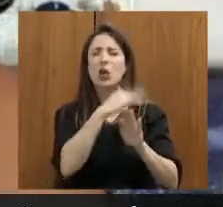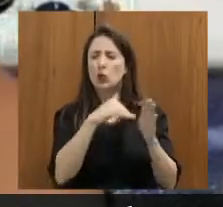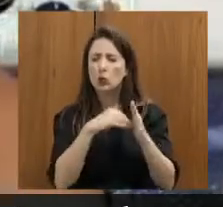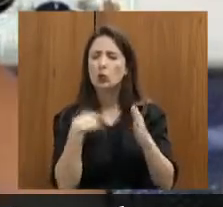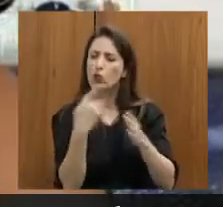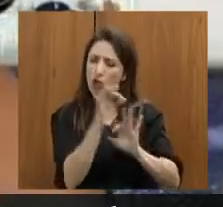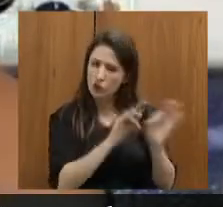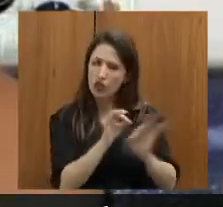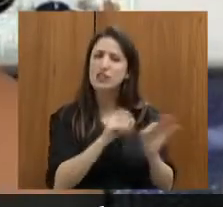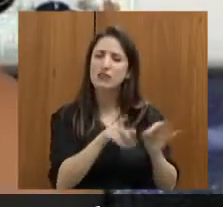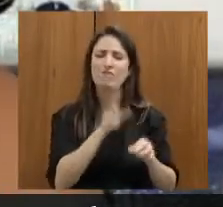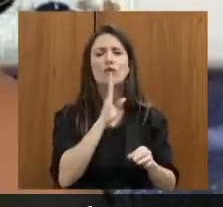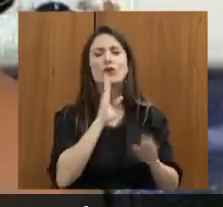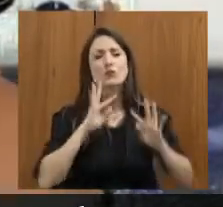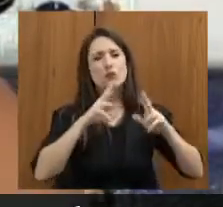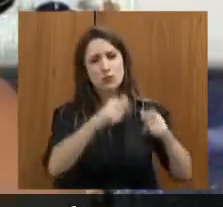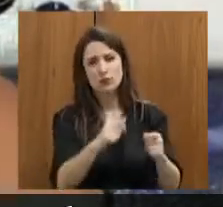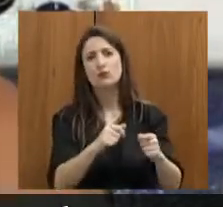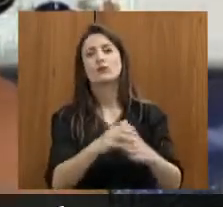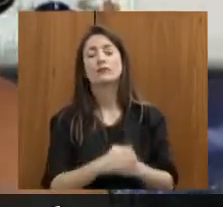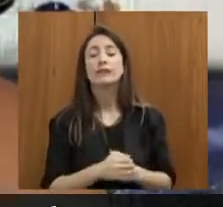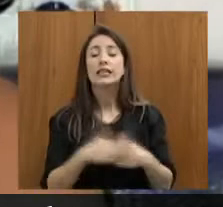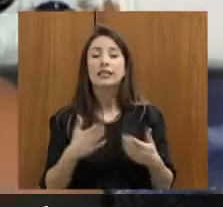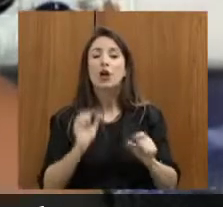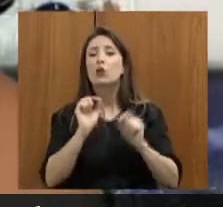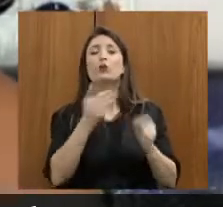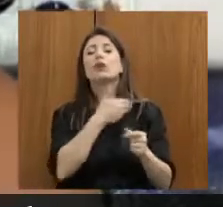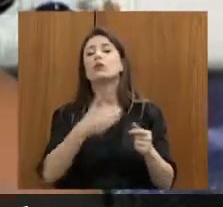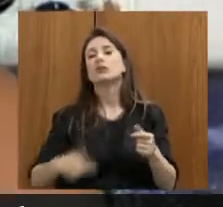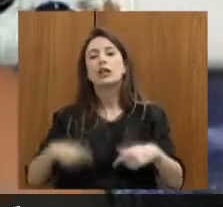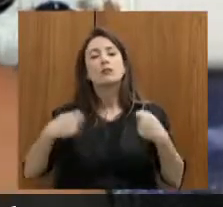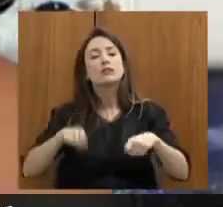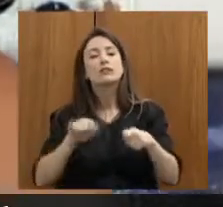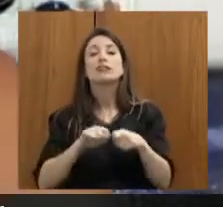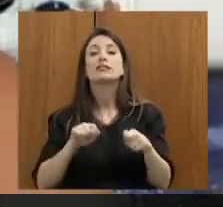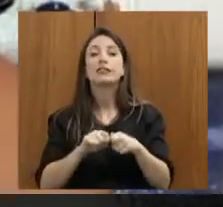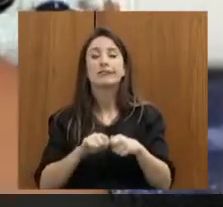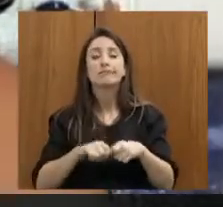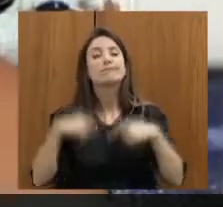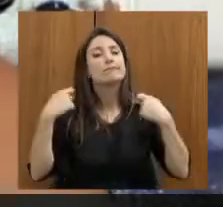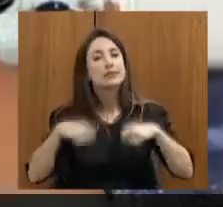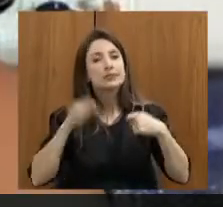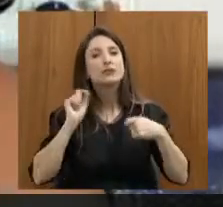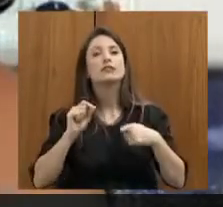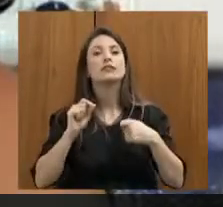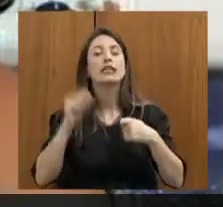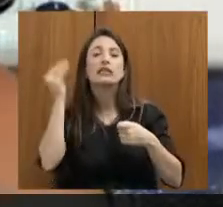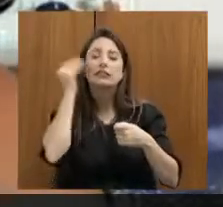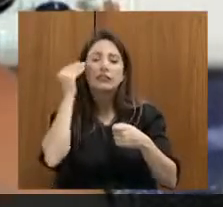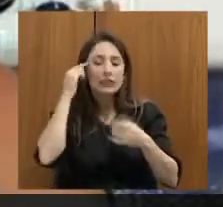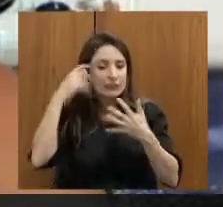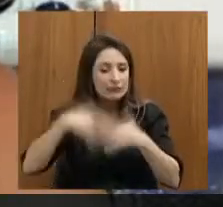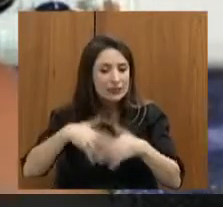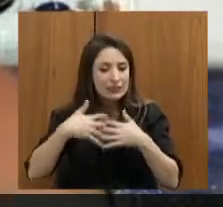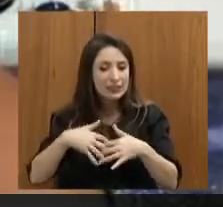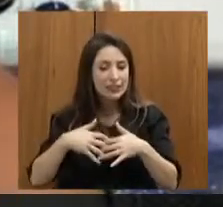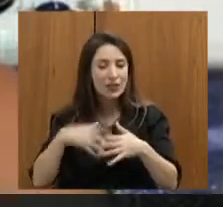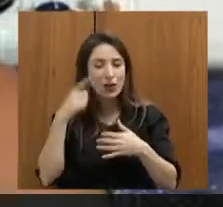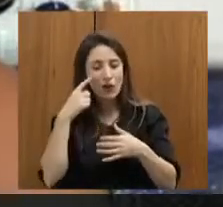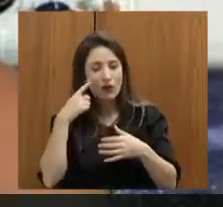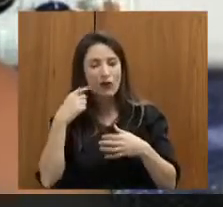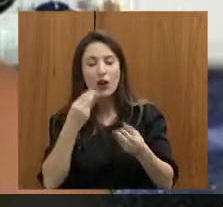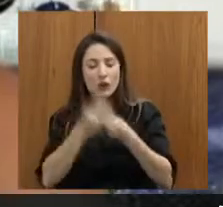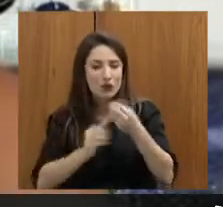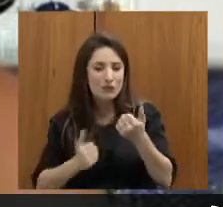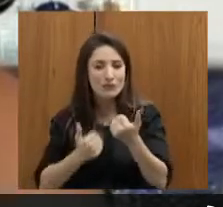que a gente levanta até a hora que a gente dorme então que do Estado precisa fazer estava precisando Criar e rever o que a gente entende como parar de sal